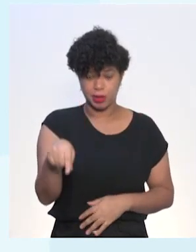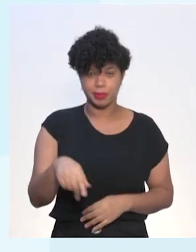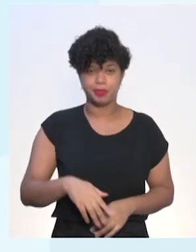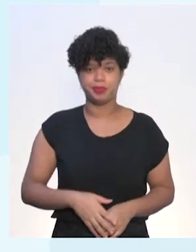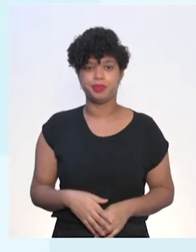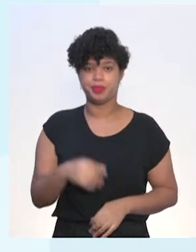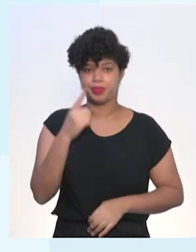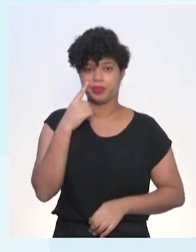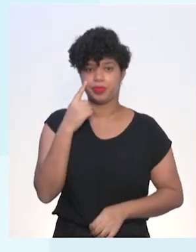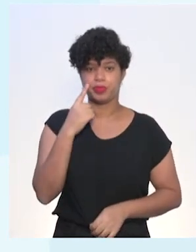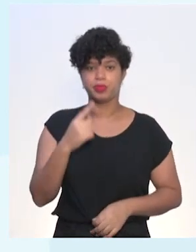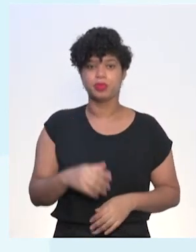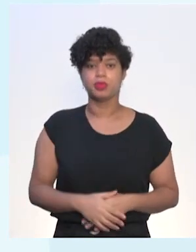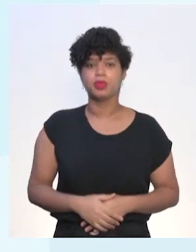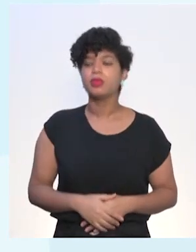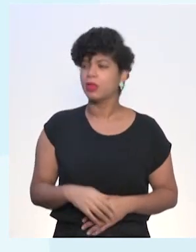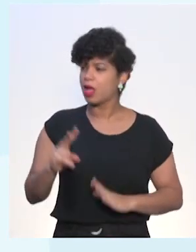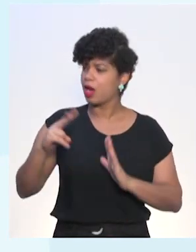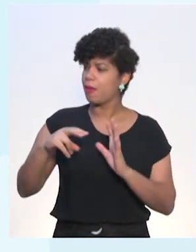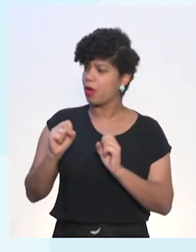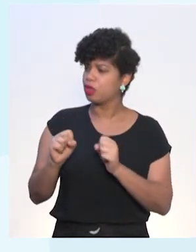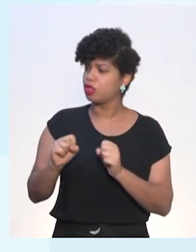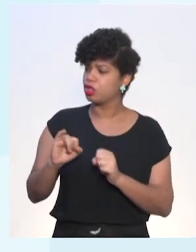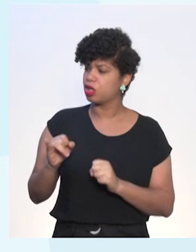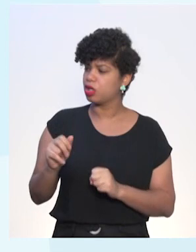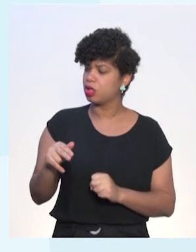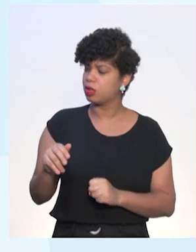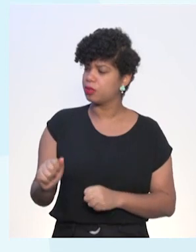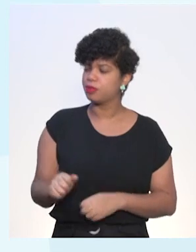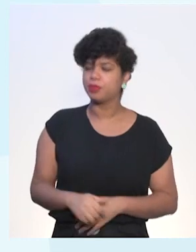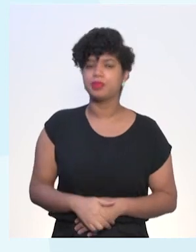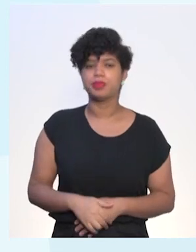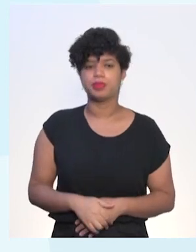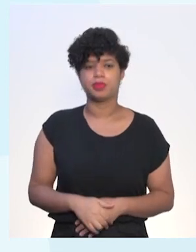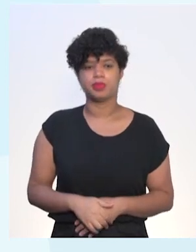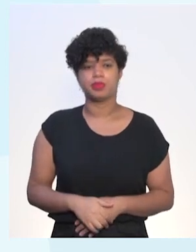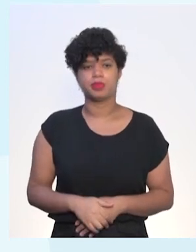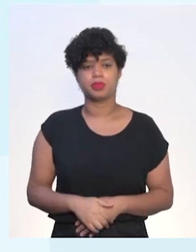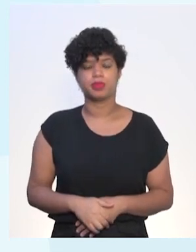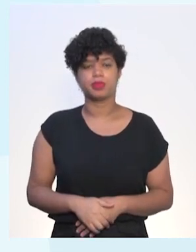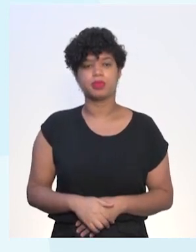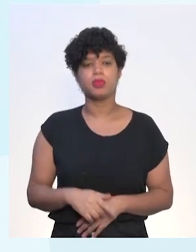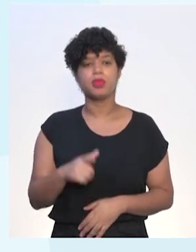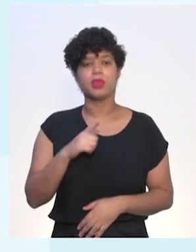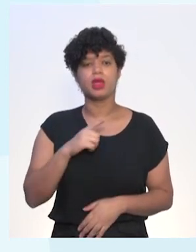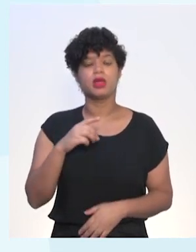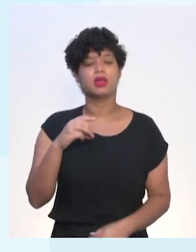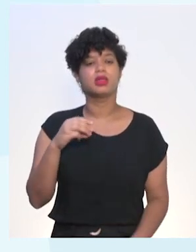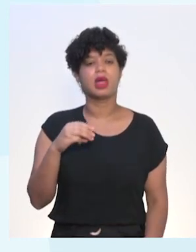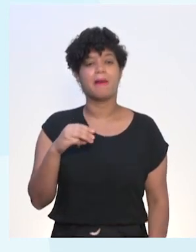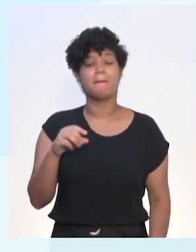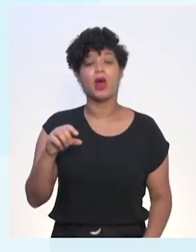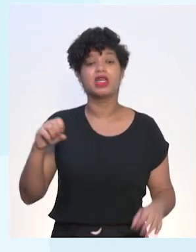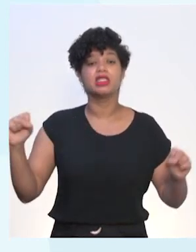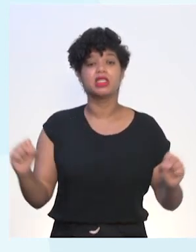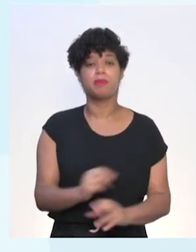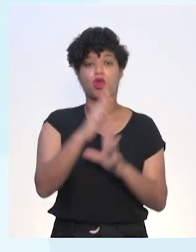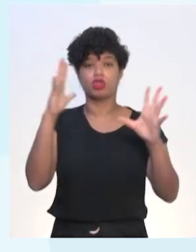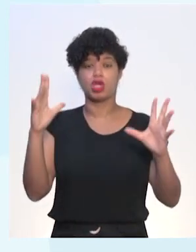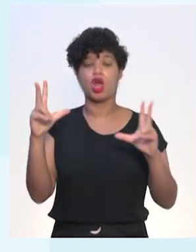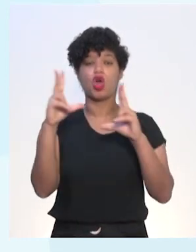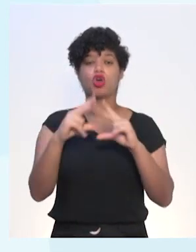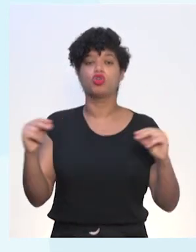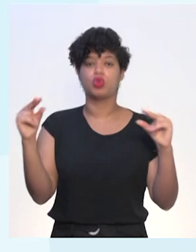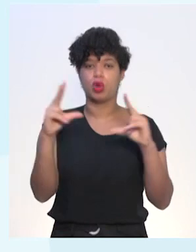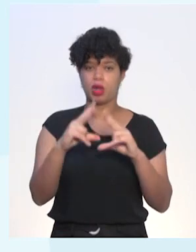olha só que a lei para a gente já na sim então vamos lá a manchete explosão no Líbano